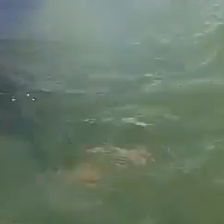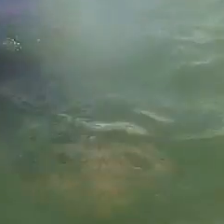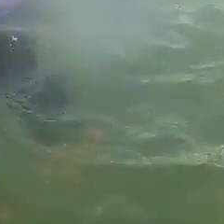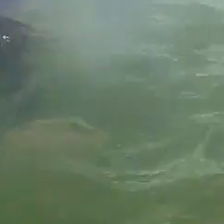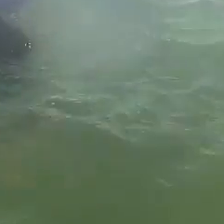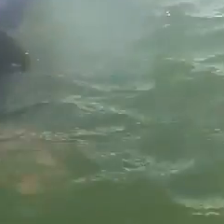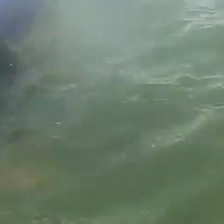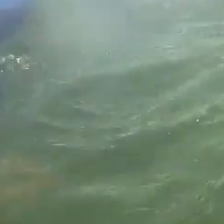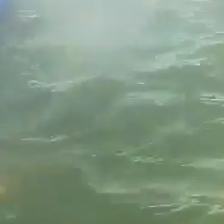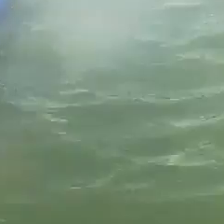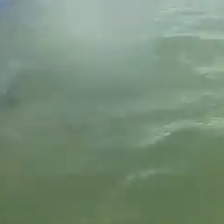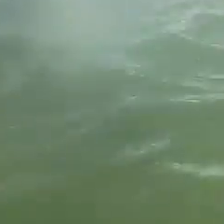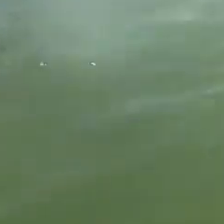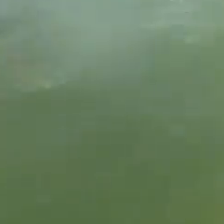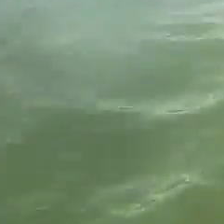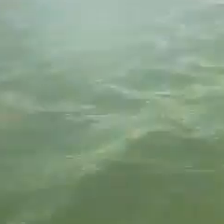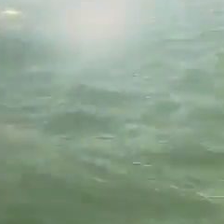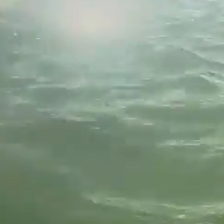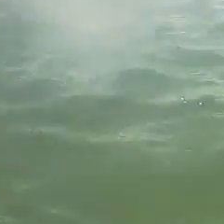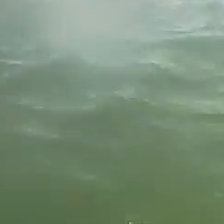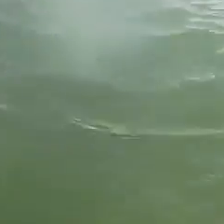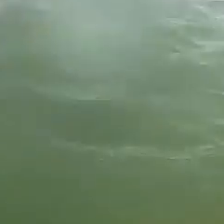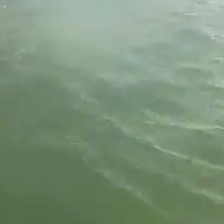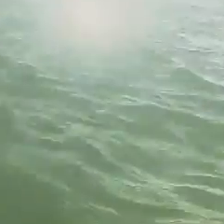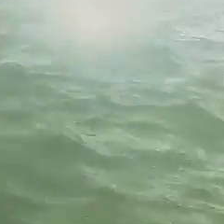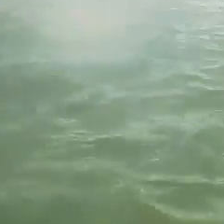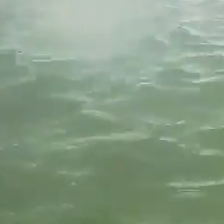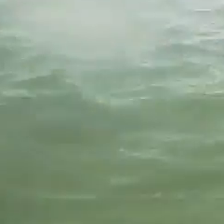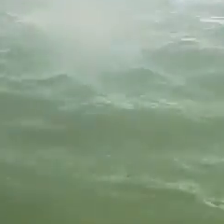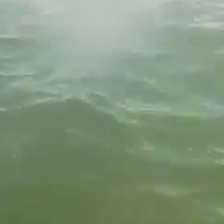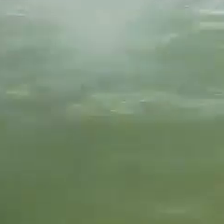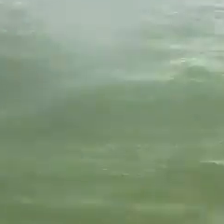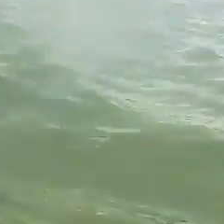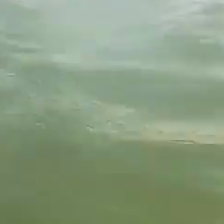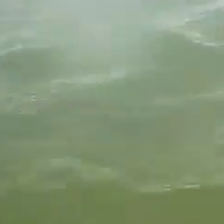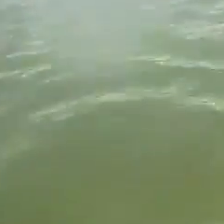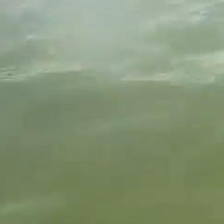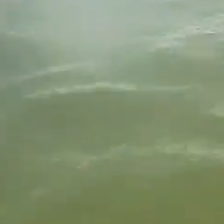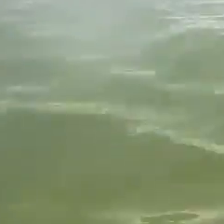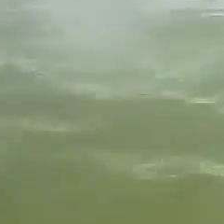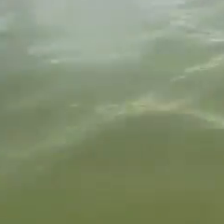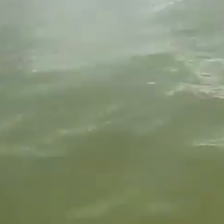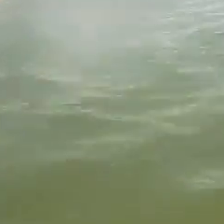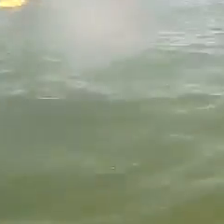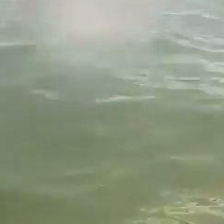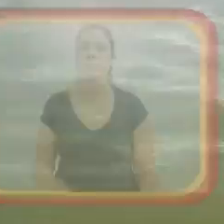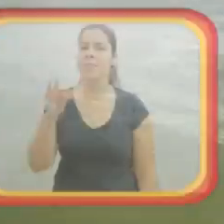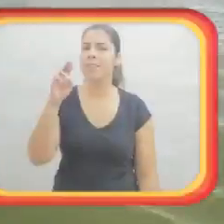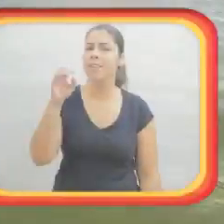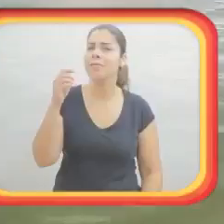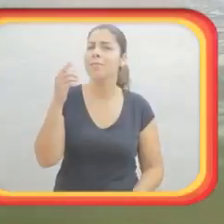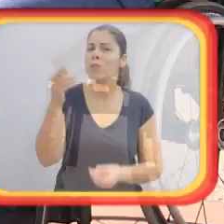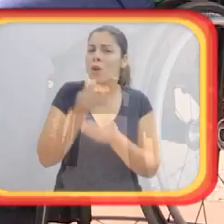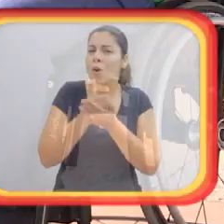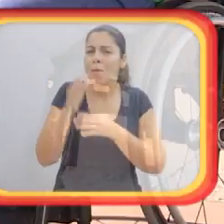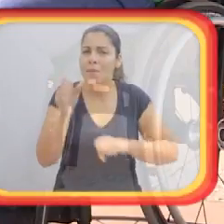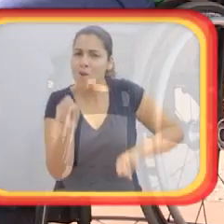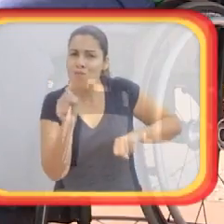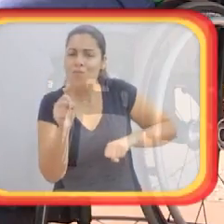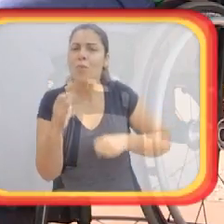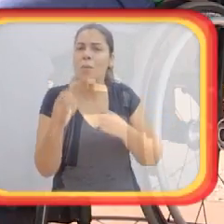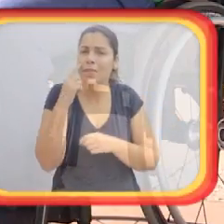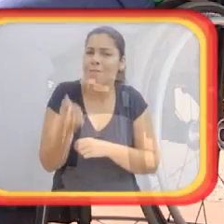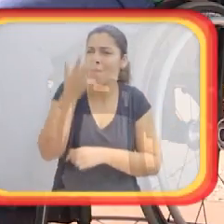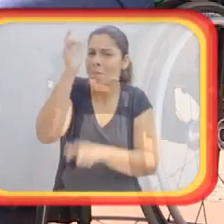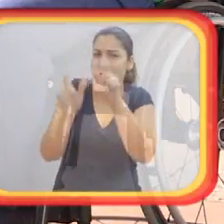Incrível mesmo. No mar, Zé sentado na prancha azul, instrutor à frente dele. Tereza, quando você começou a